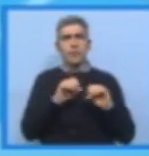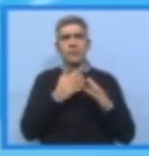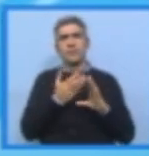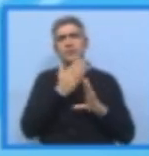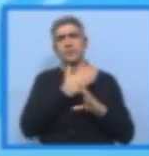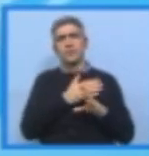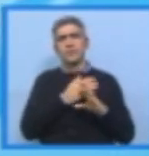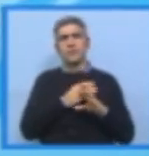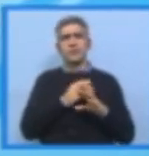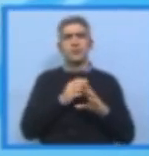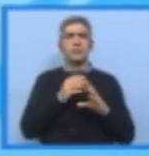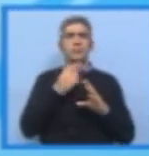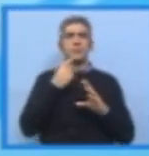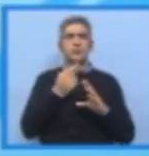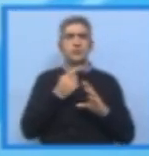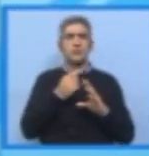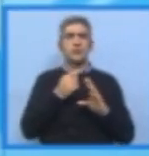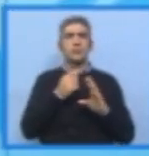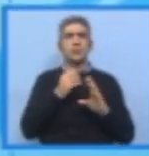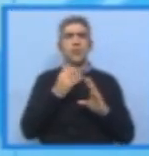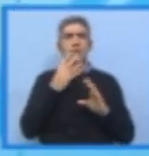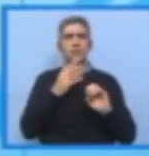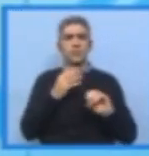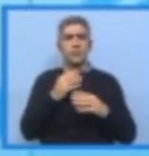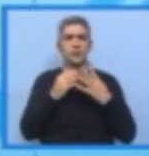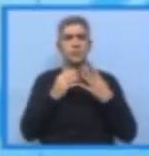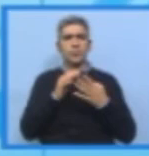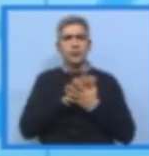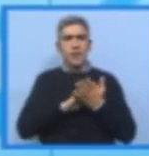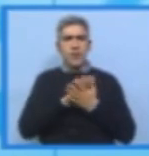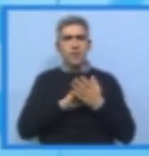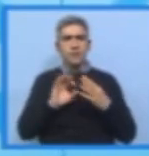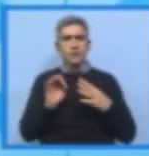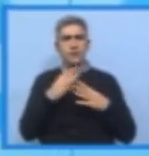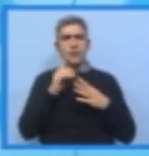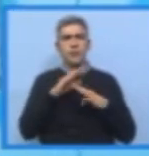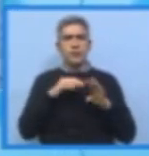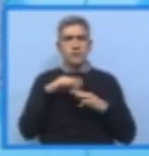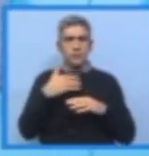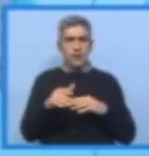do Charles and Beauchamp, que definiu aqueles 4 princípios básicos de não